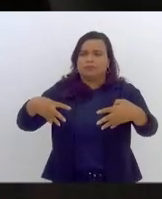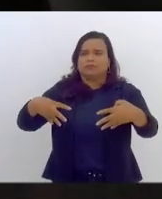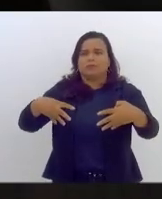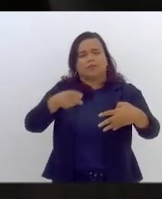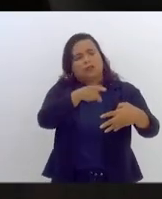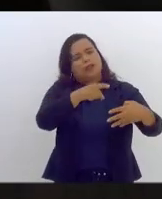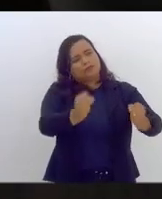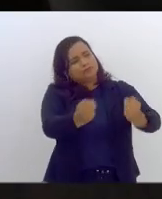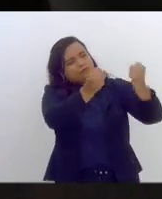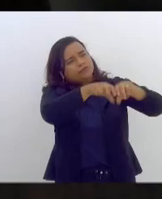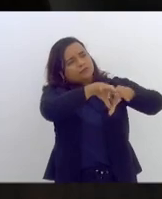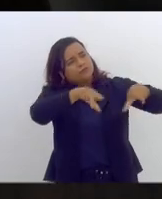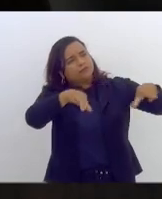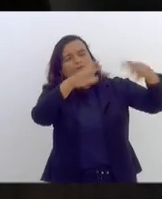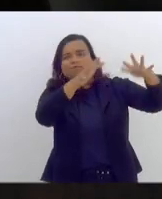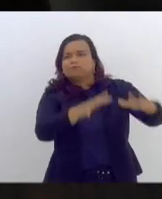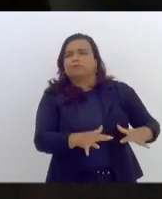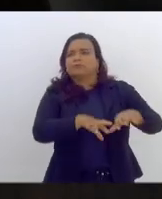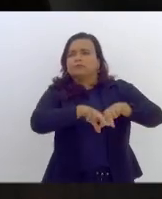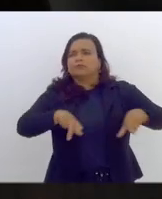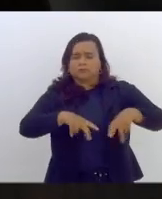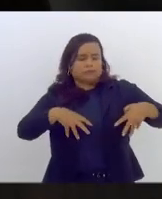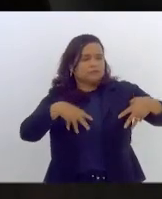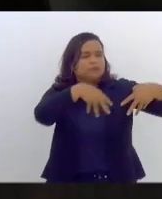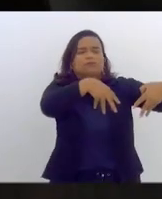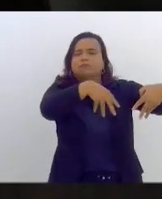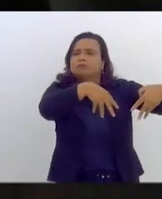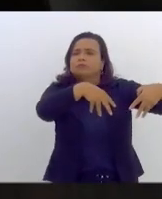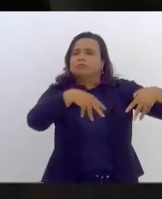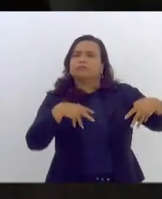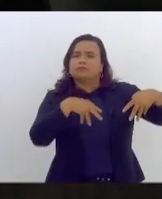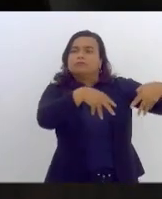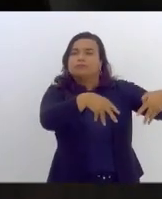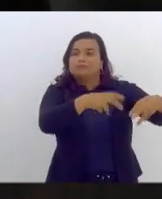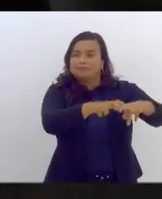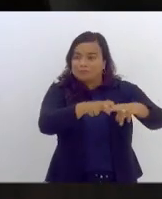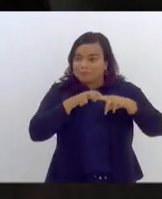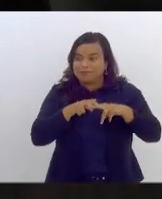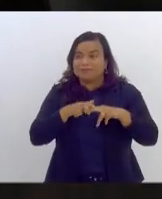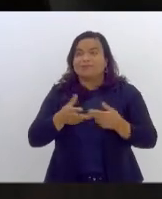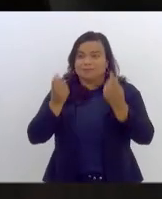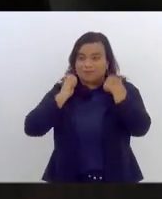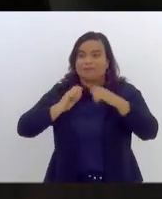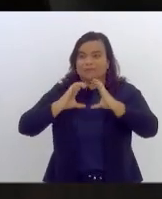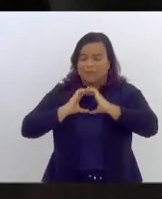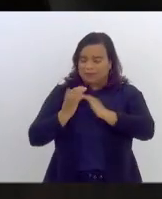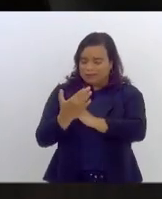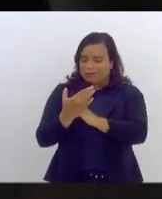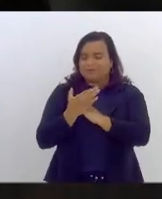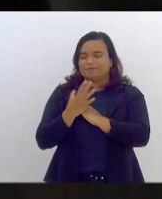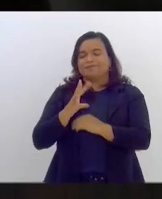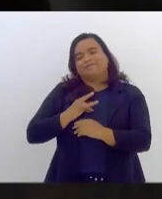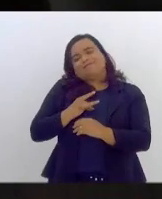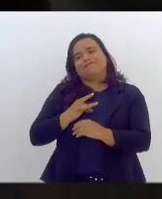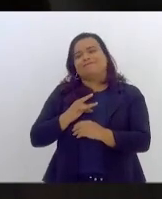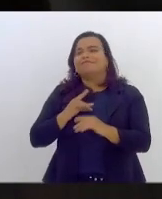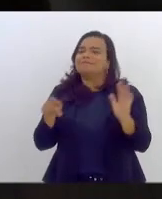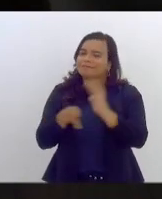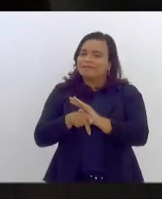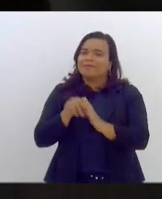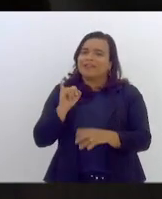poder, de qualquer poder. Por isso, essa medalha me cola, que é uma medalha da